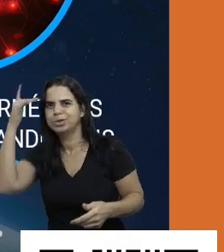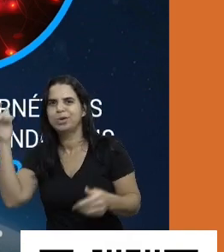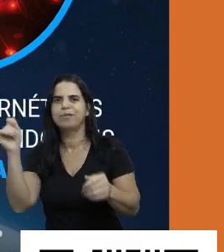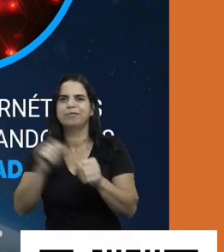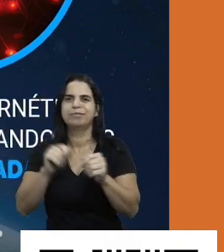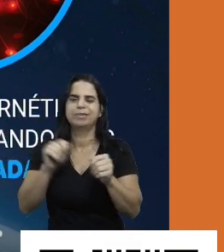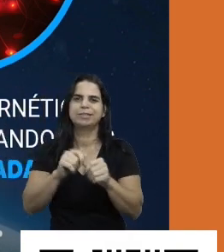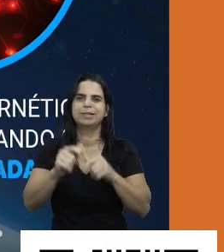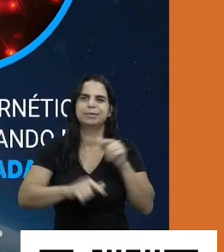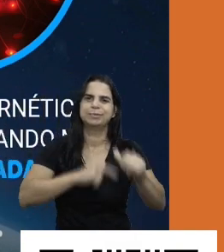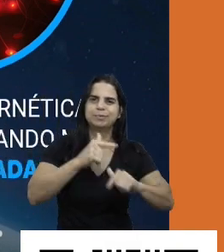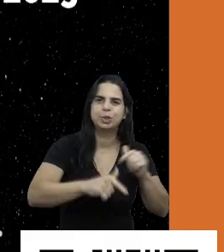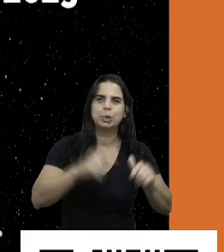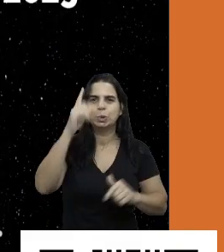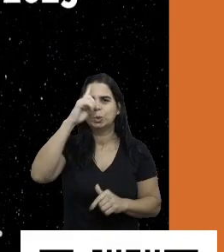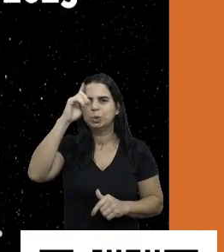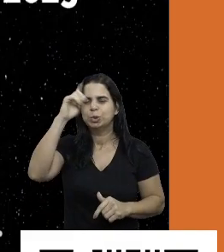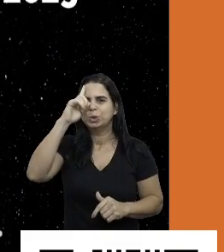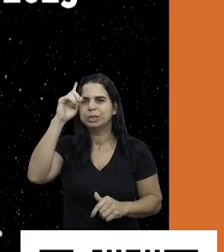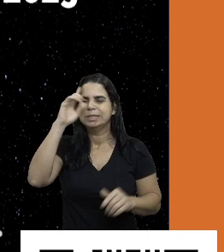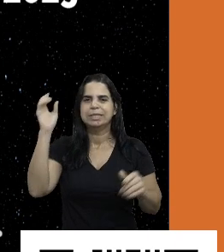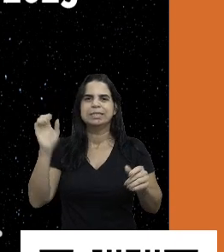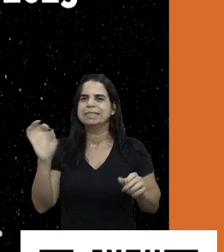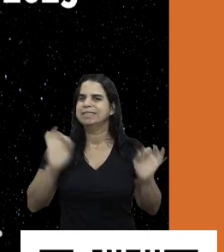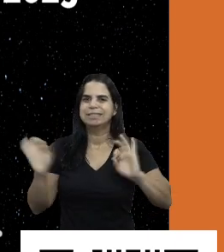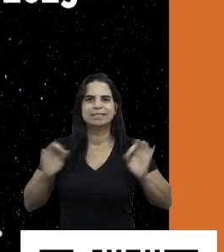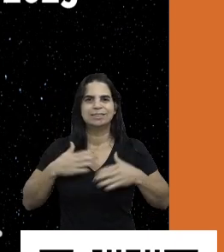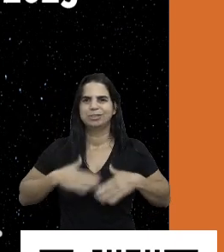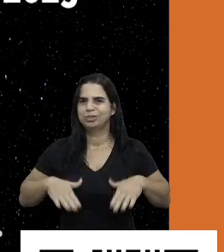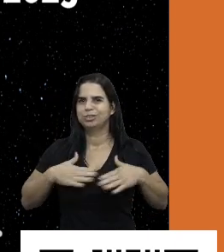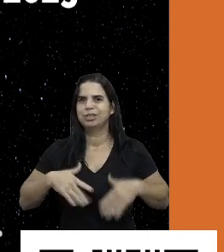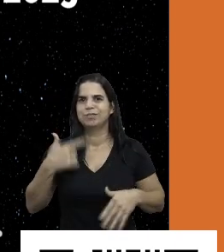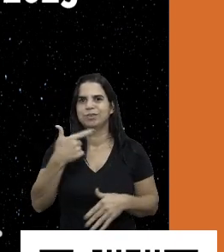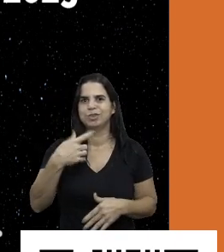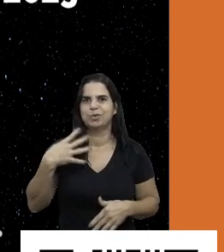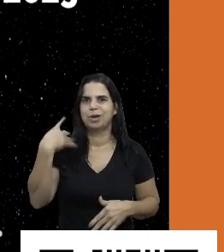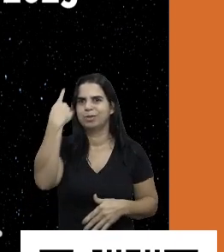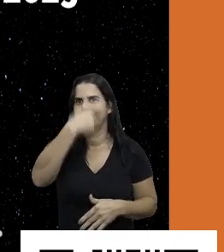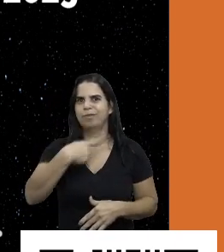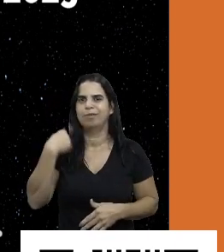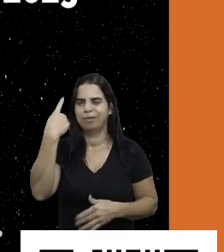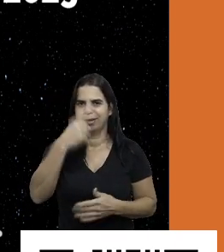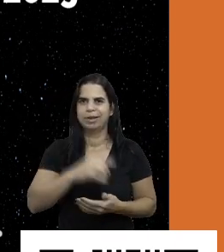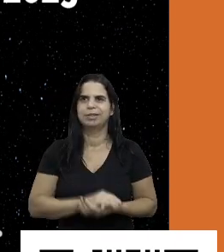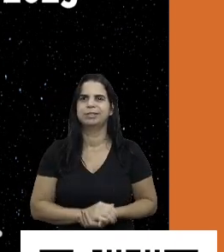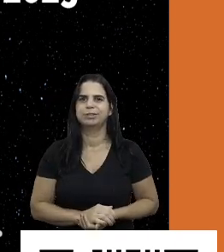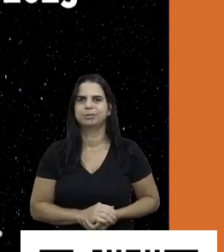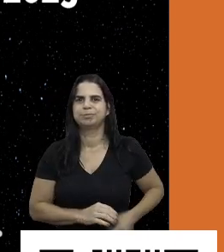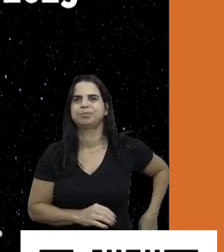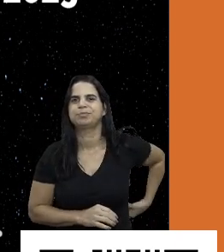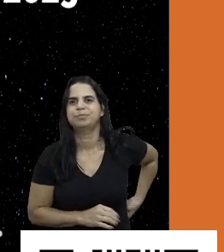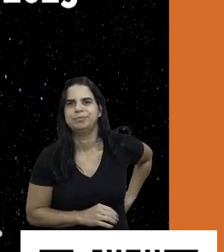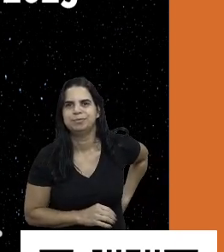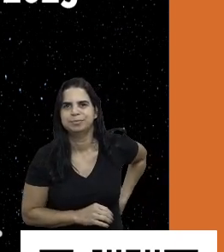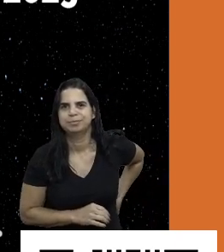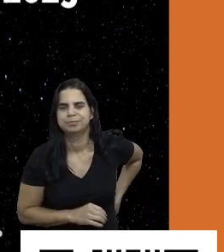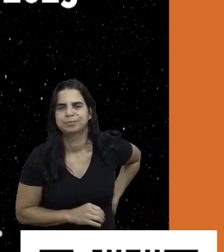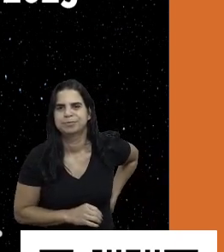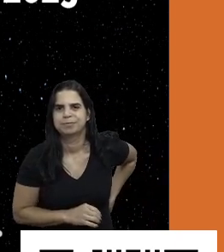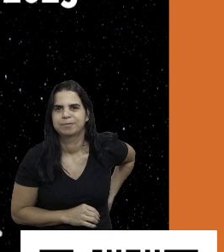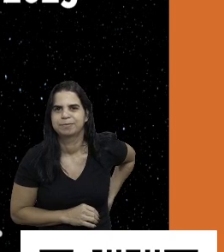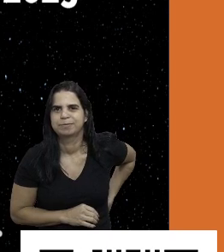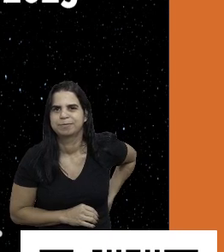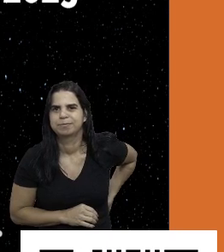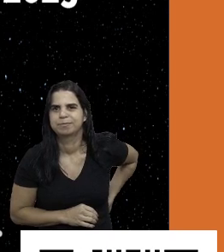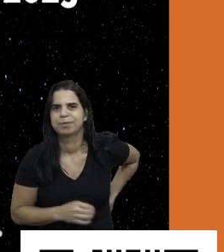24 horas e por aí vai a gente tá indo para um mundo rumo a 480 hexa bikes de dados